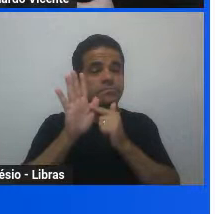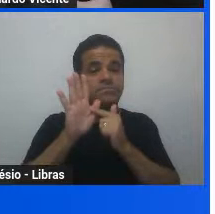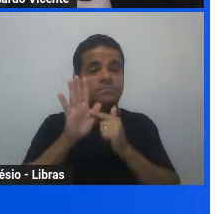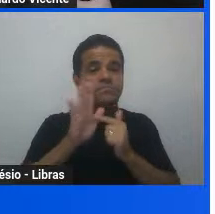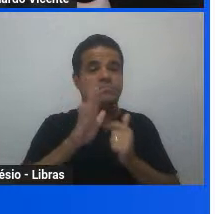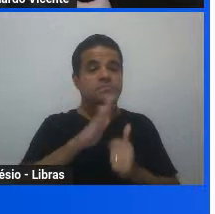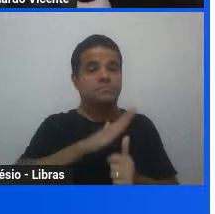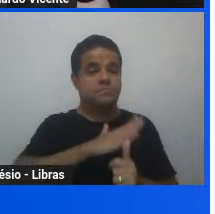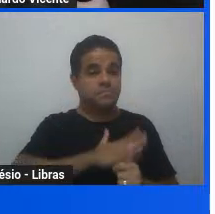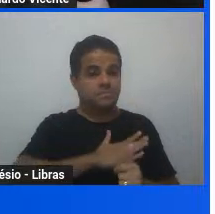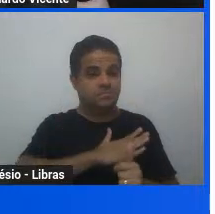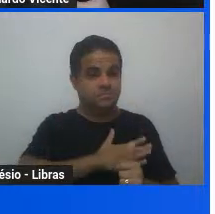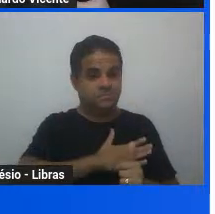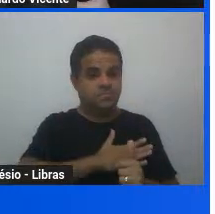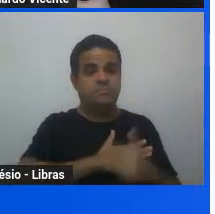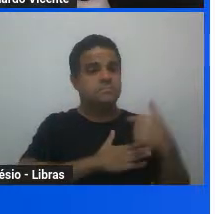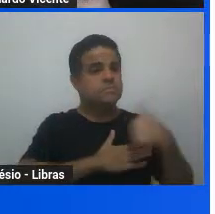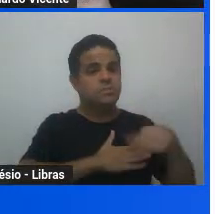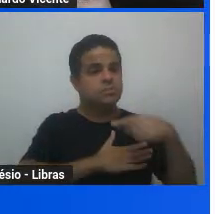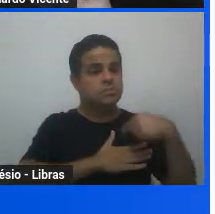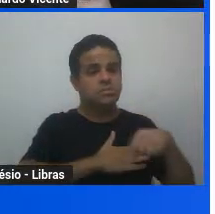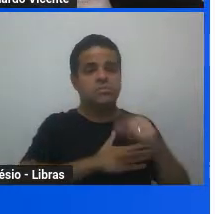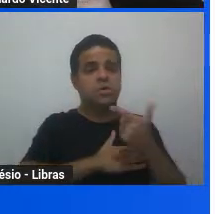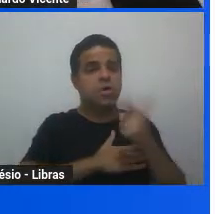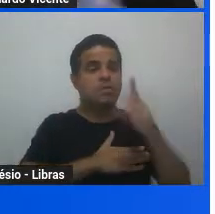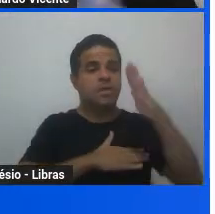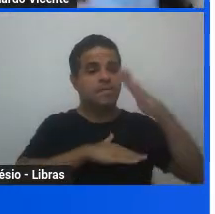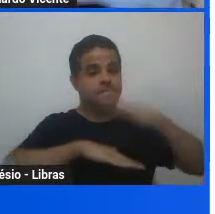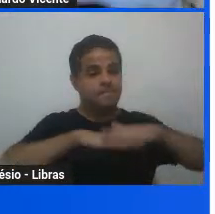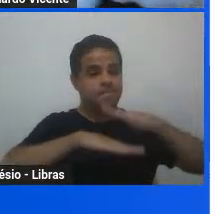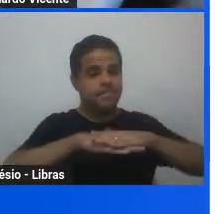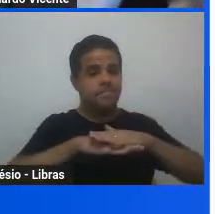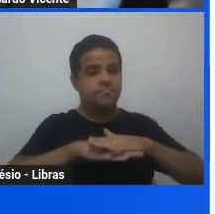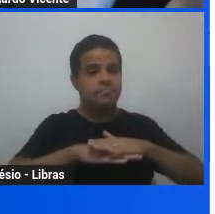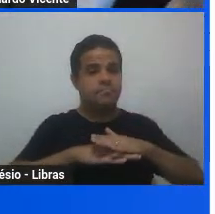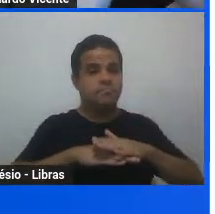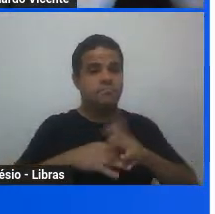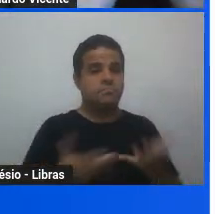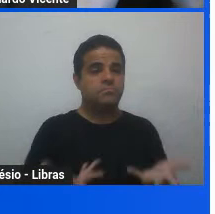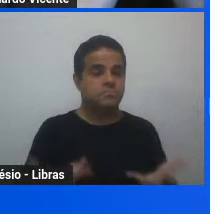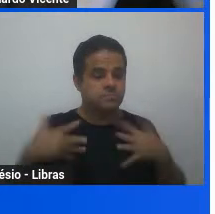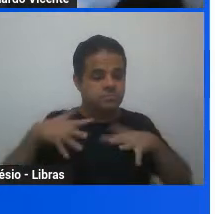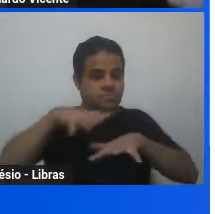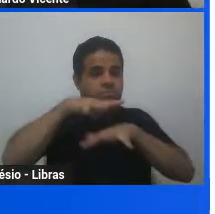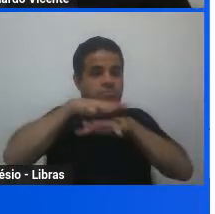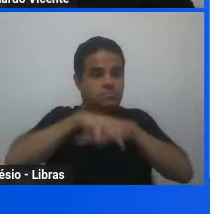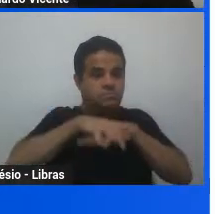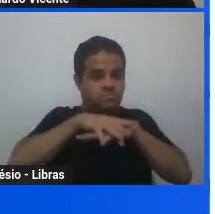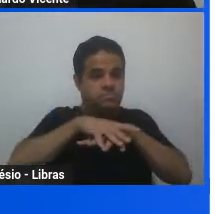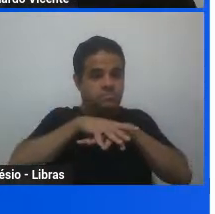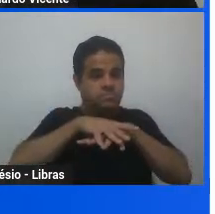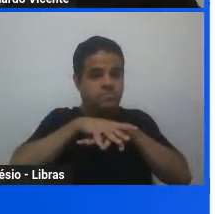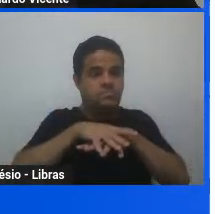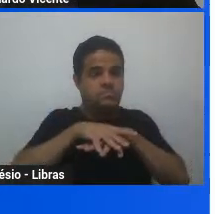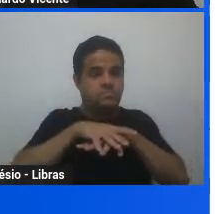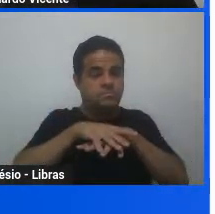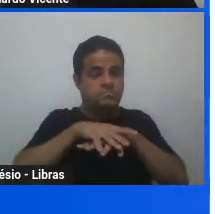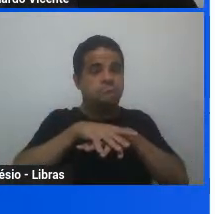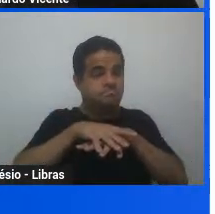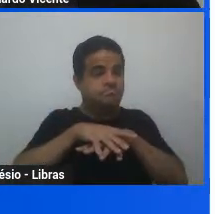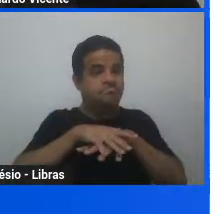o externo. E com a outra mão, eu vou entrelaçar uma mão com a outra.